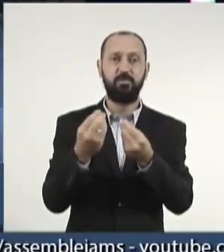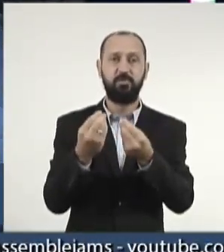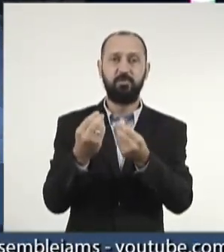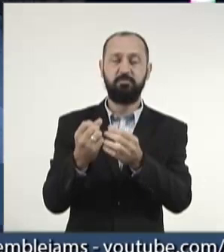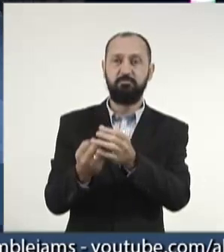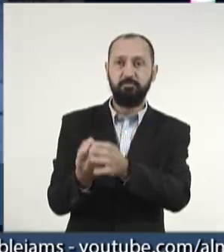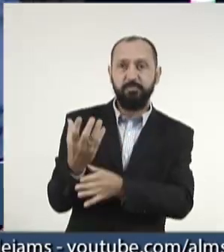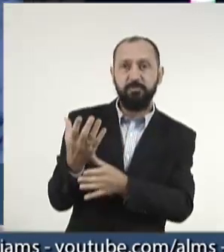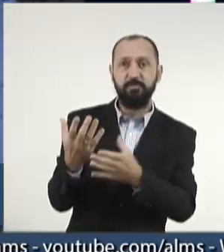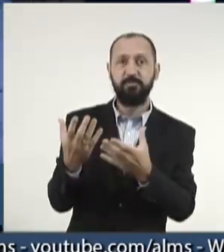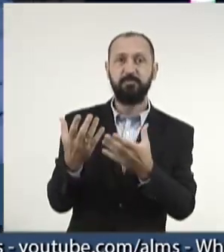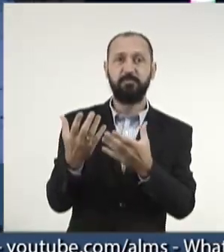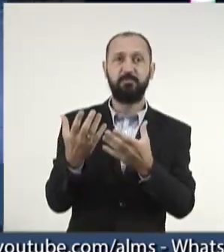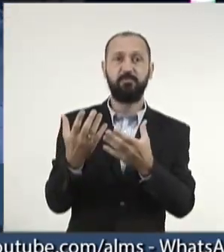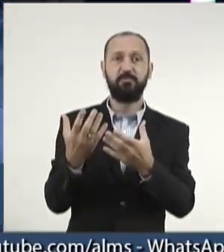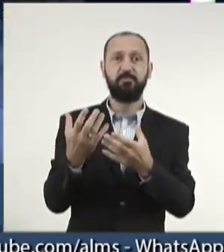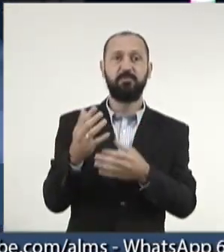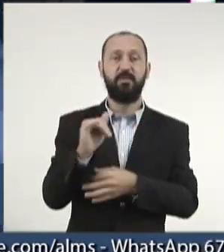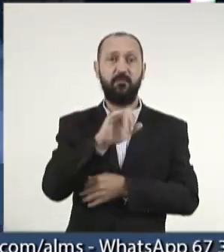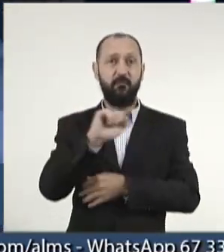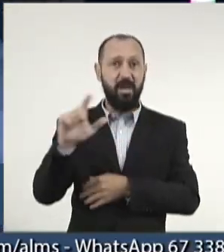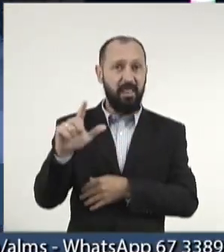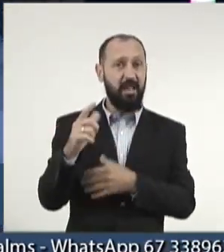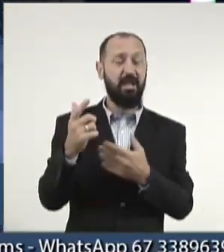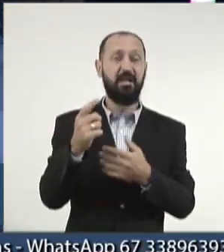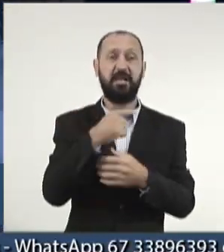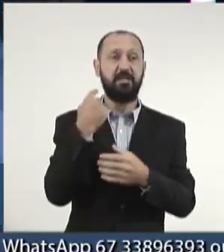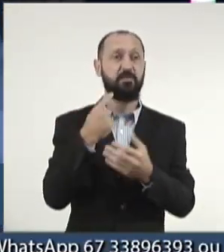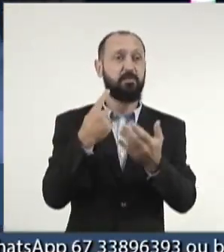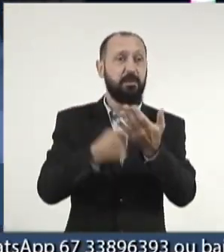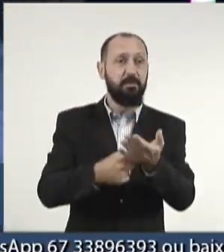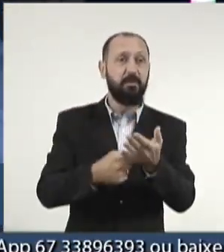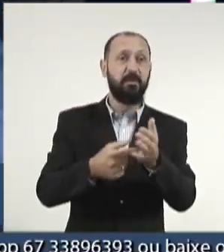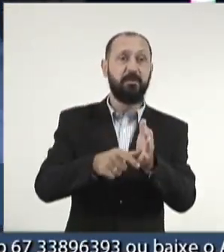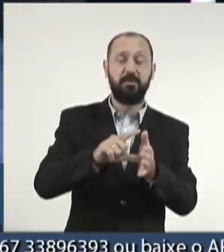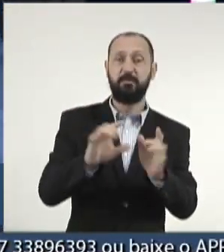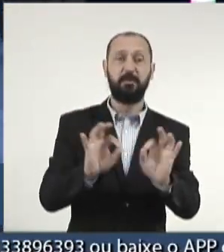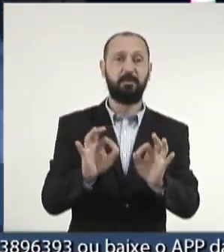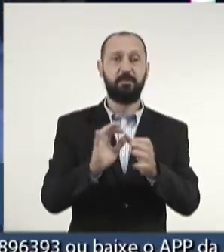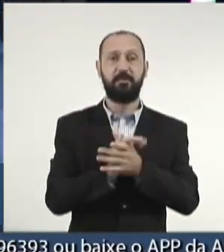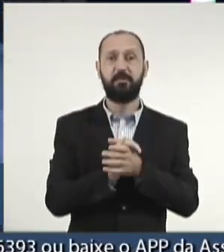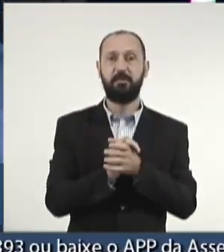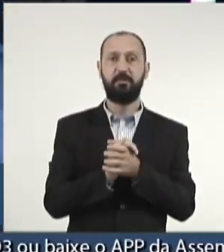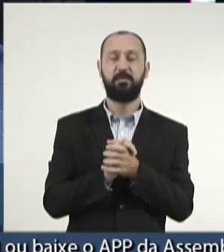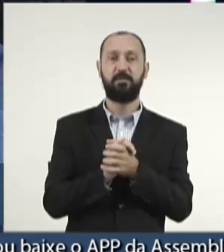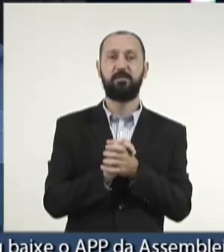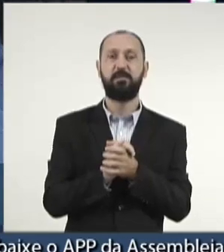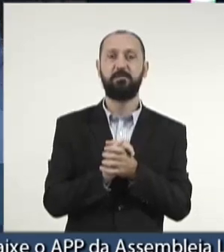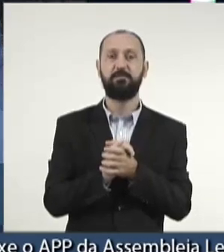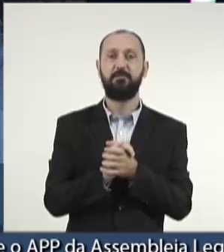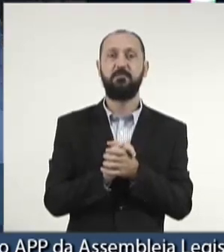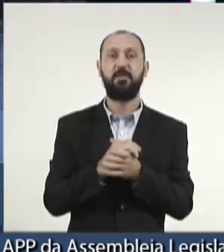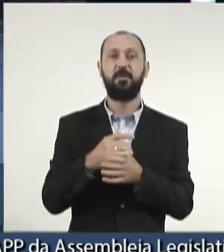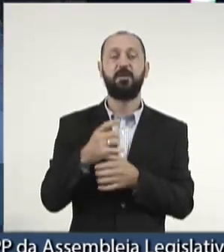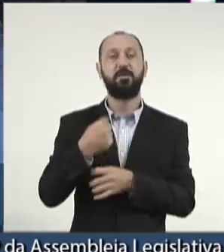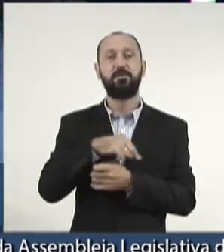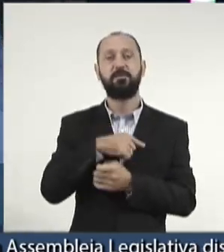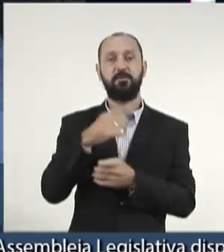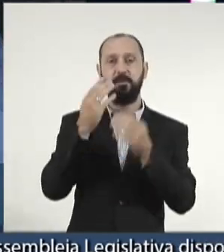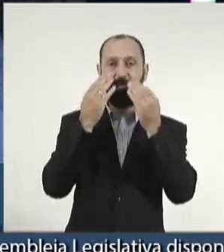evento fatal, que não está planejado, não está esperado. Então, a gente fica consternado